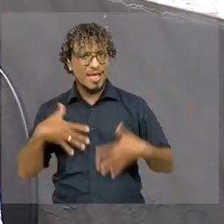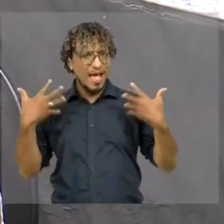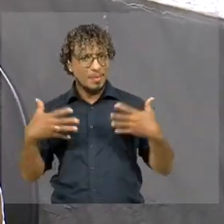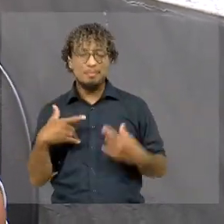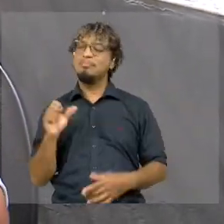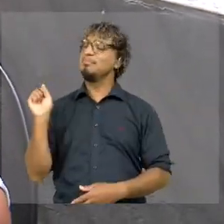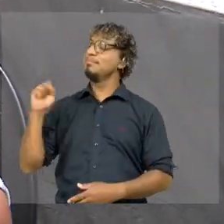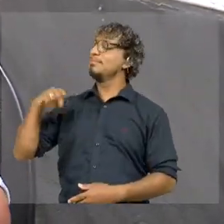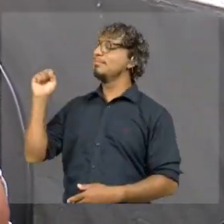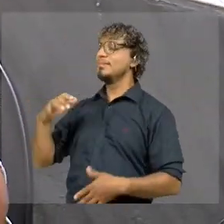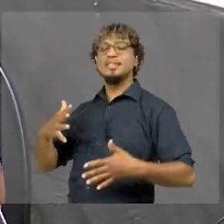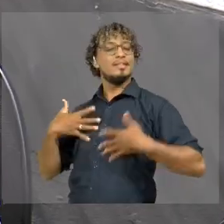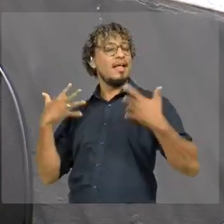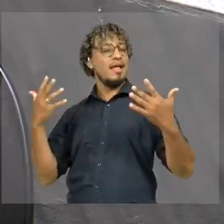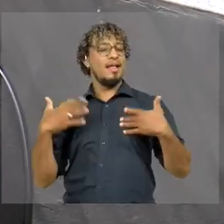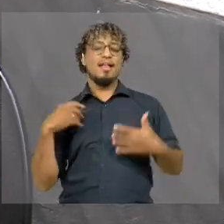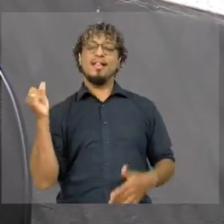muito.